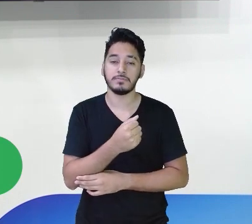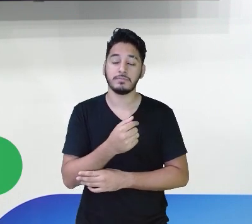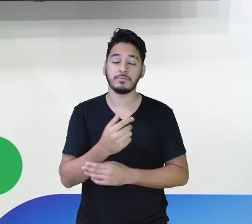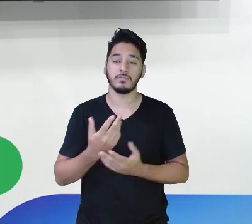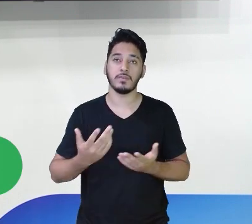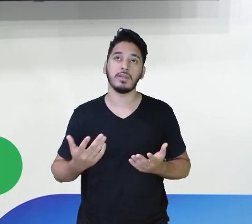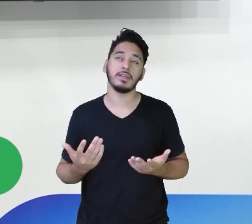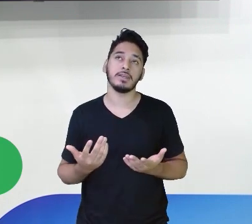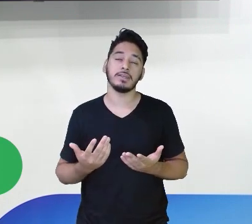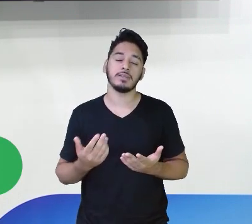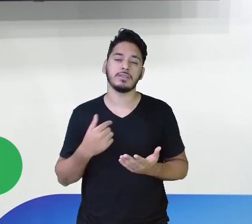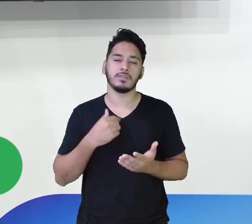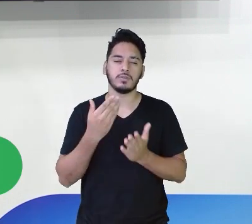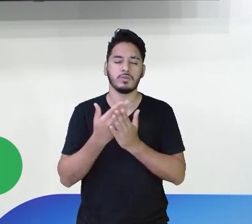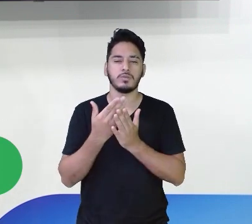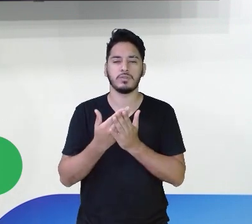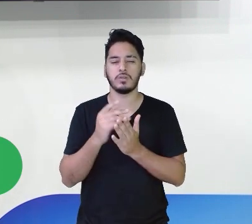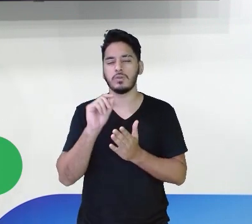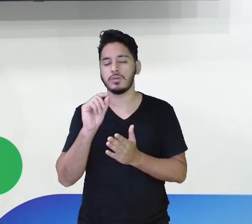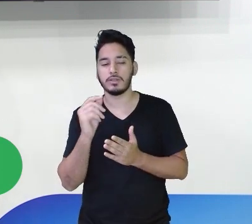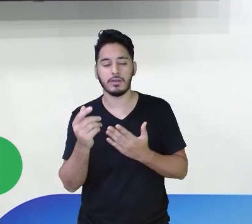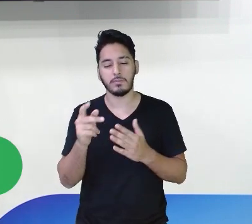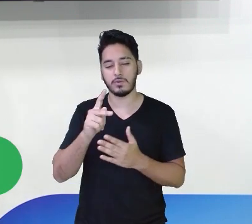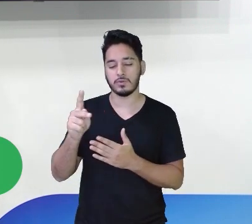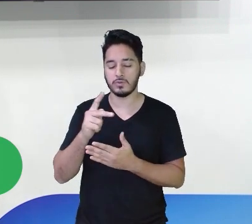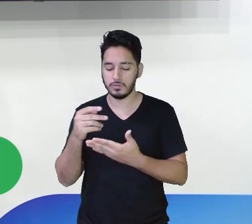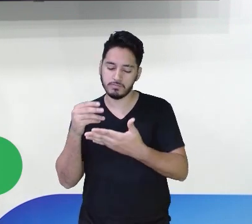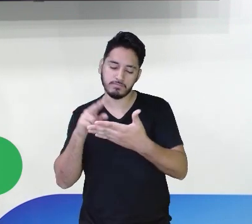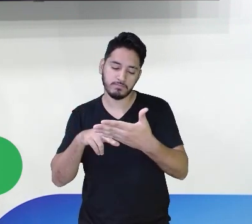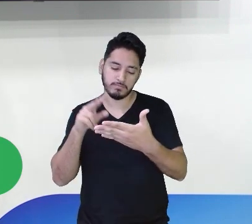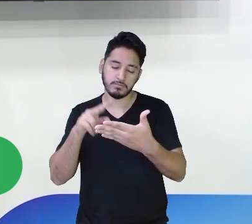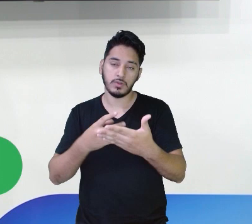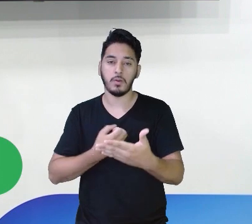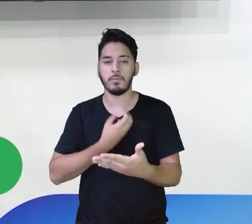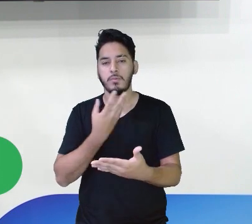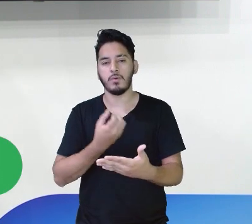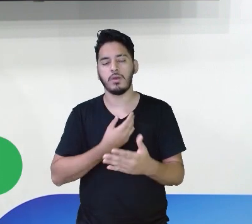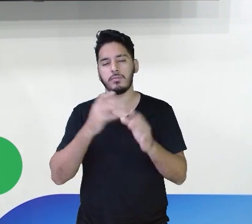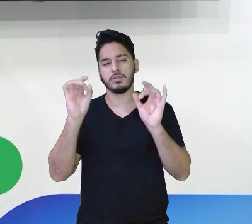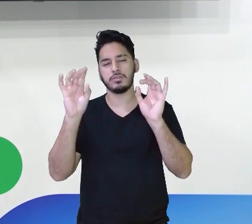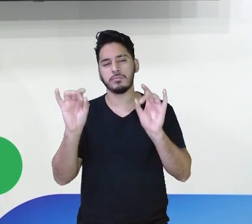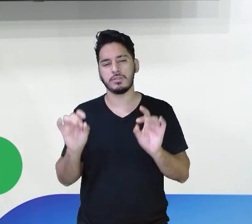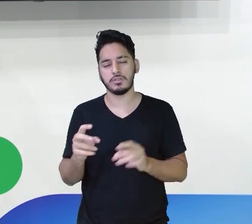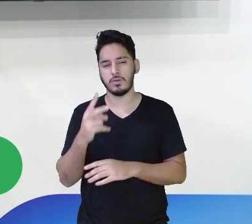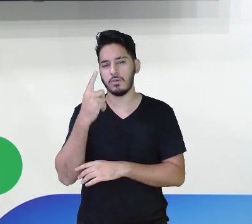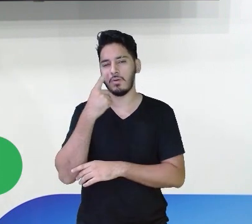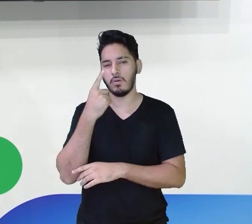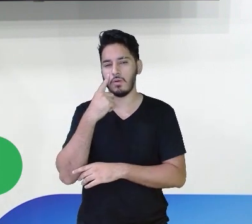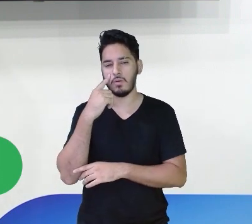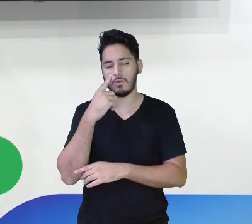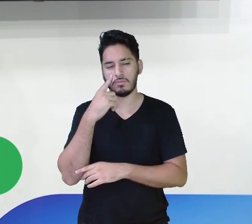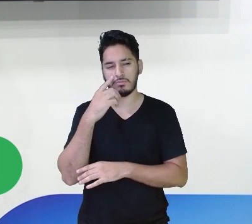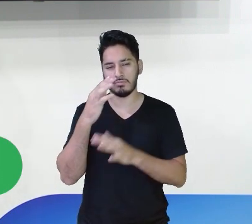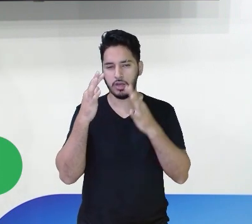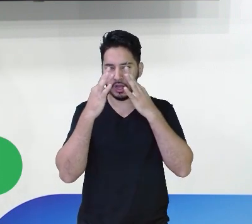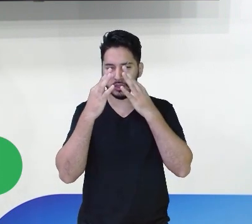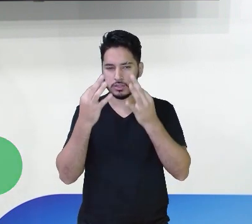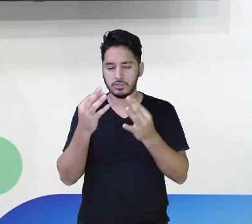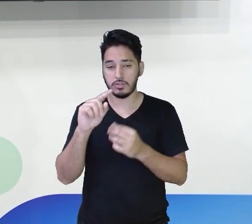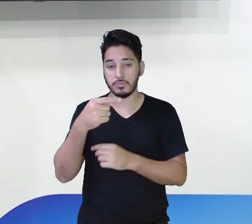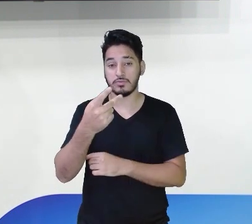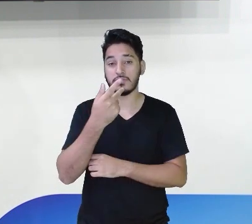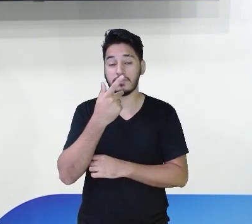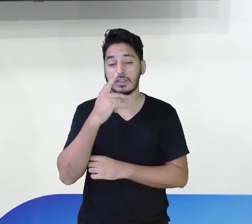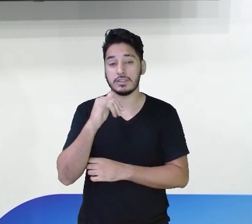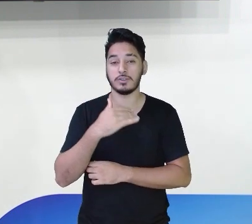estava estudando a aula que a professora preparou e é um poema muito especial. Preste atenção e depois você fala se você